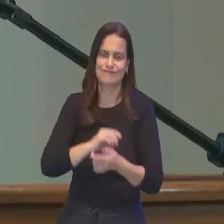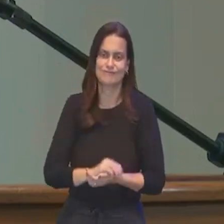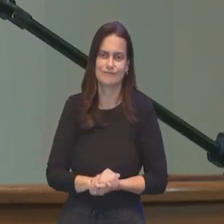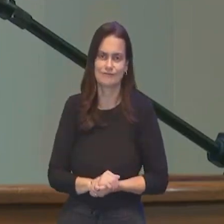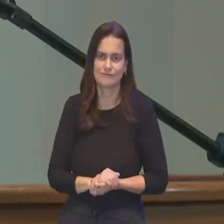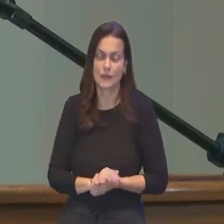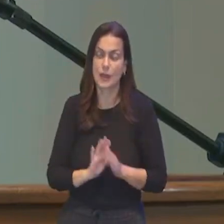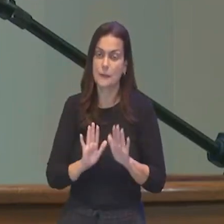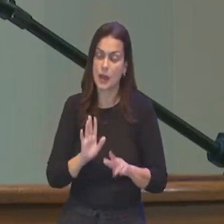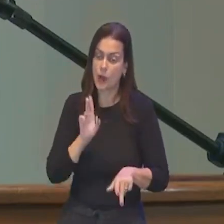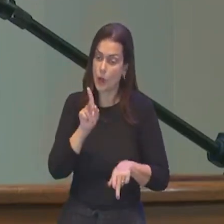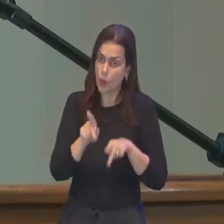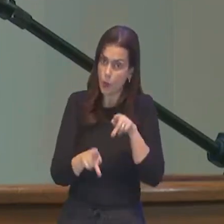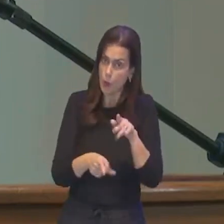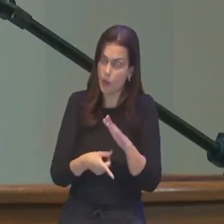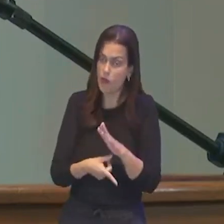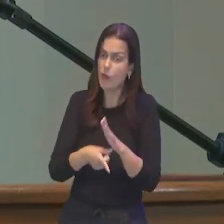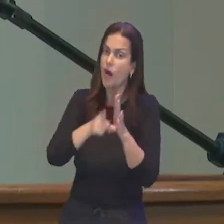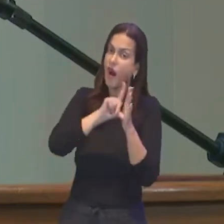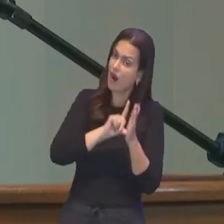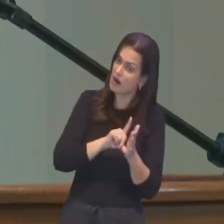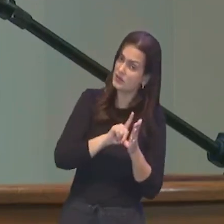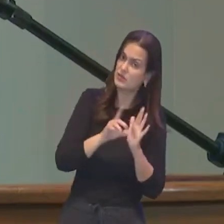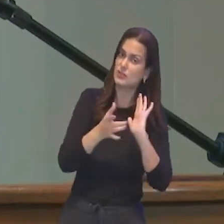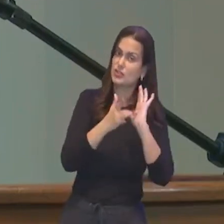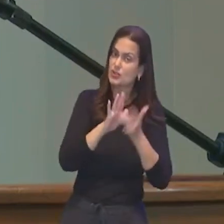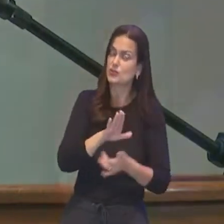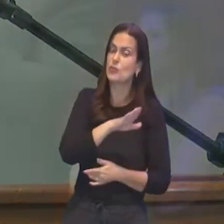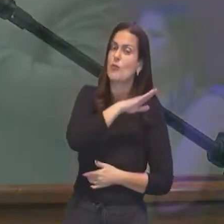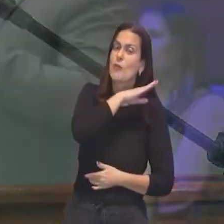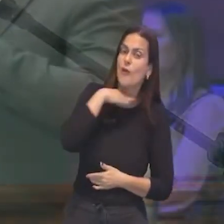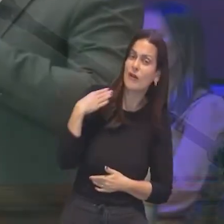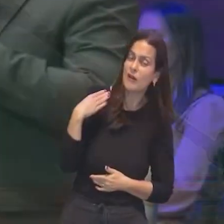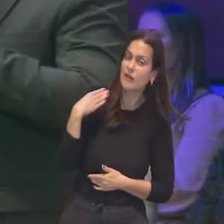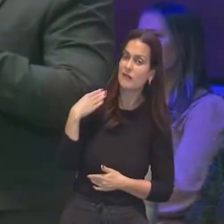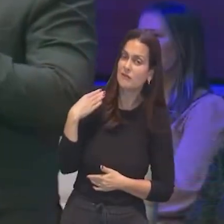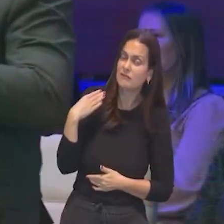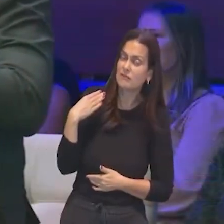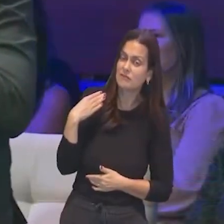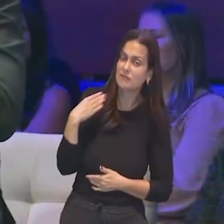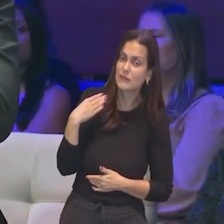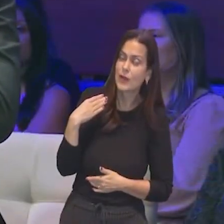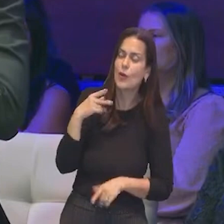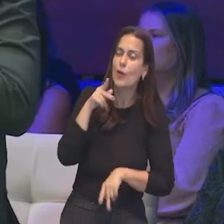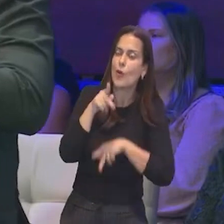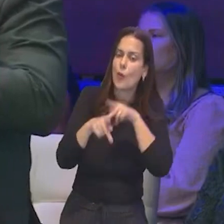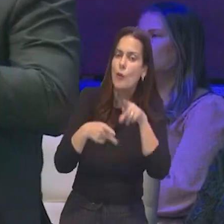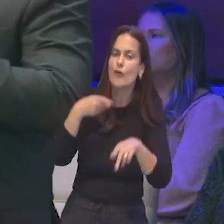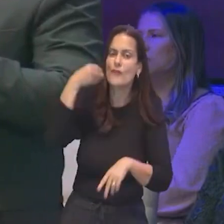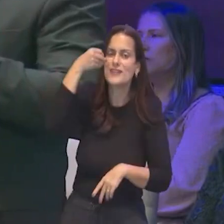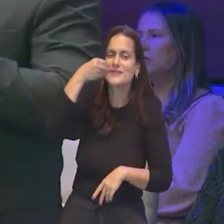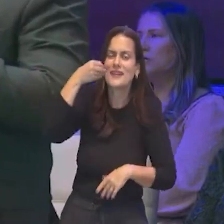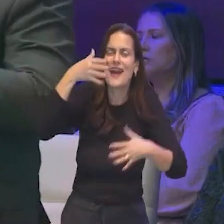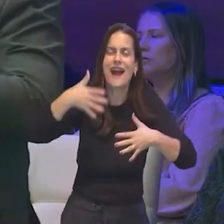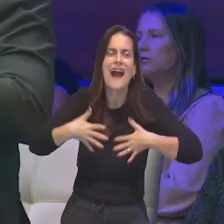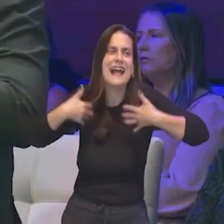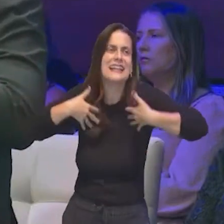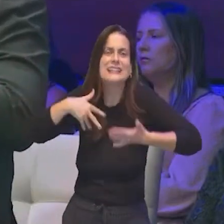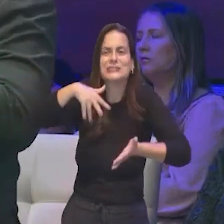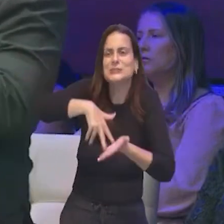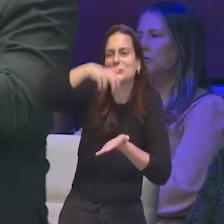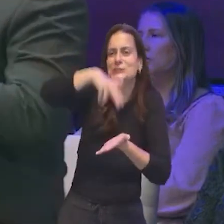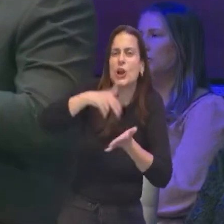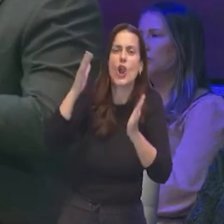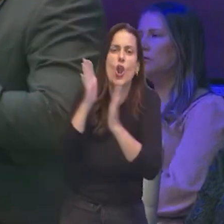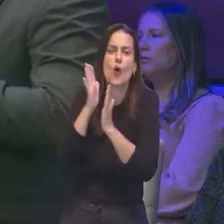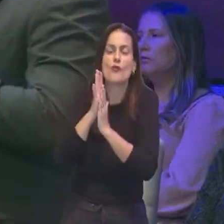Mas o povo, antes da morte de Cristo na cruz, o povo experimenta desta alegria e deste louvor